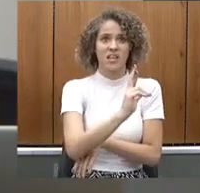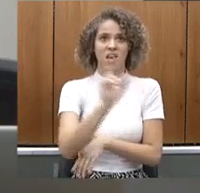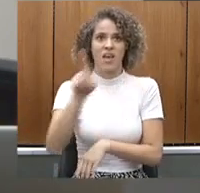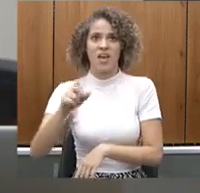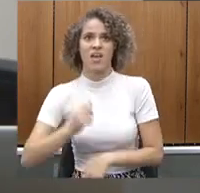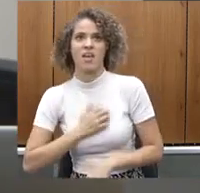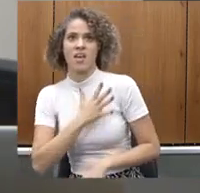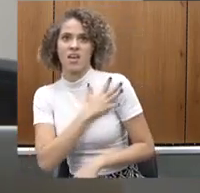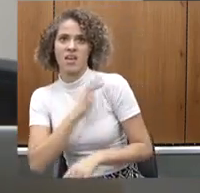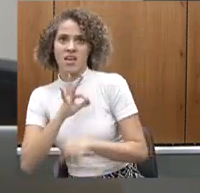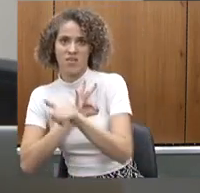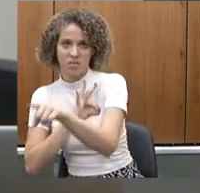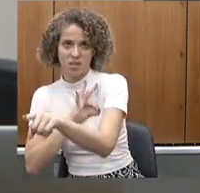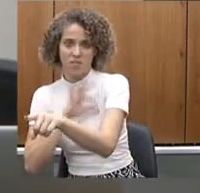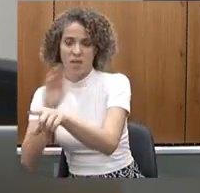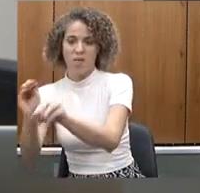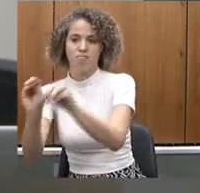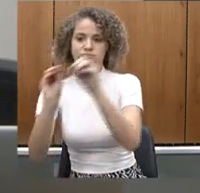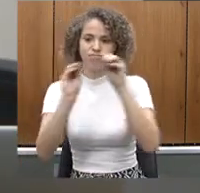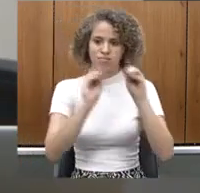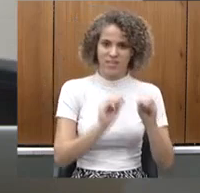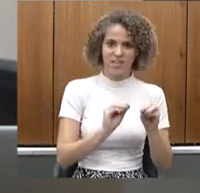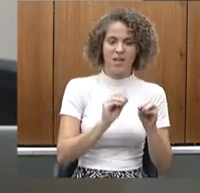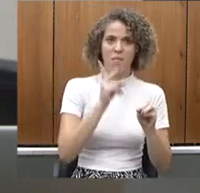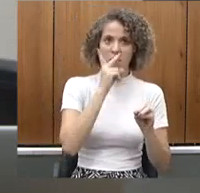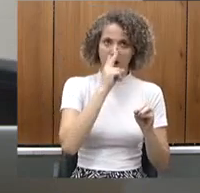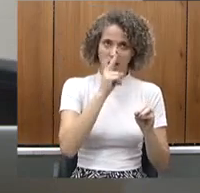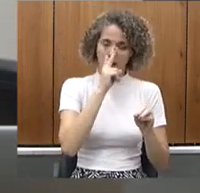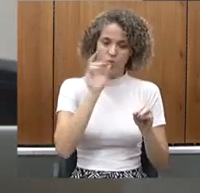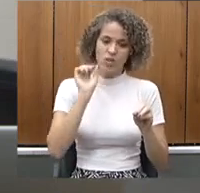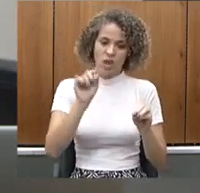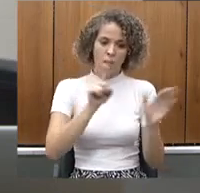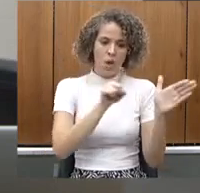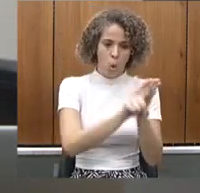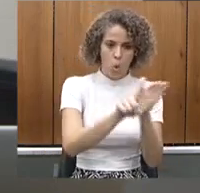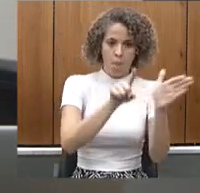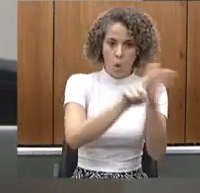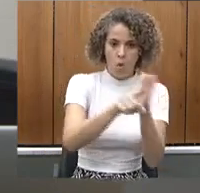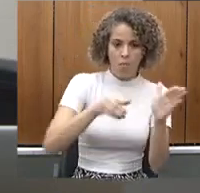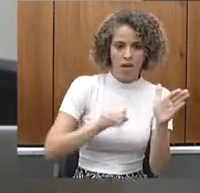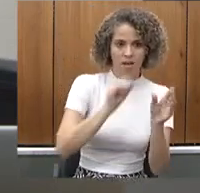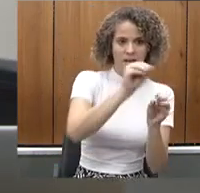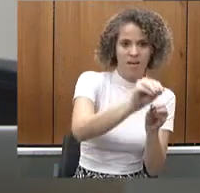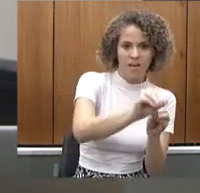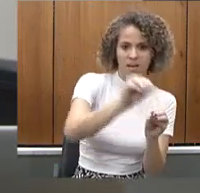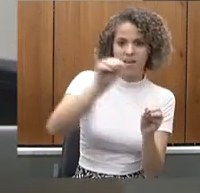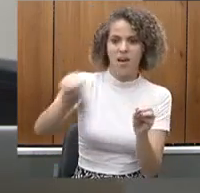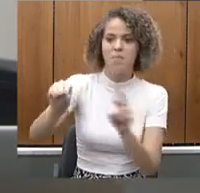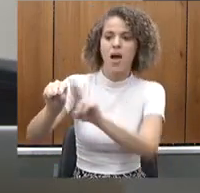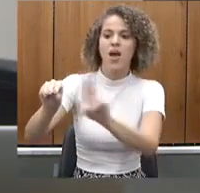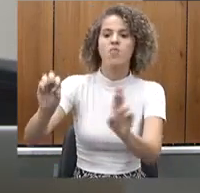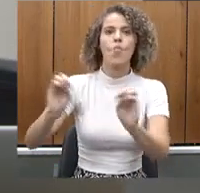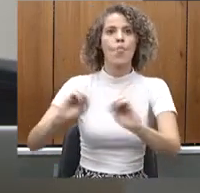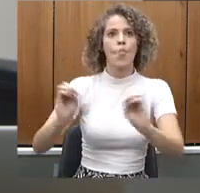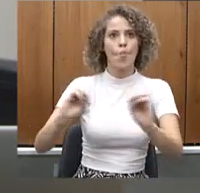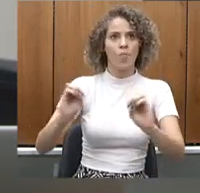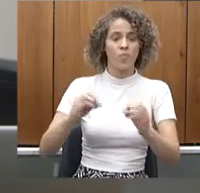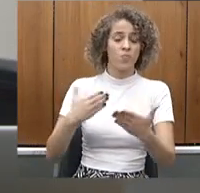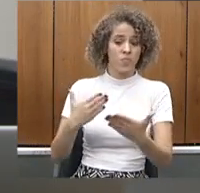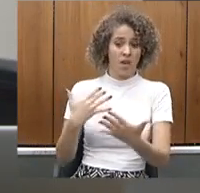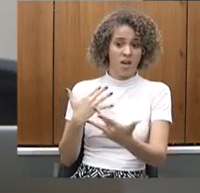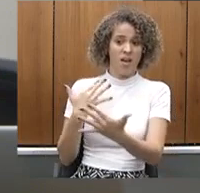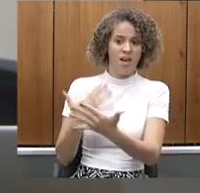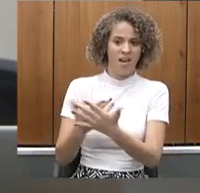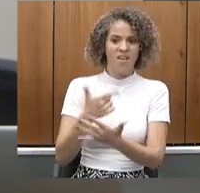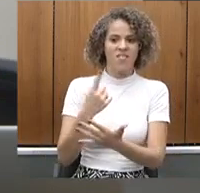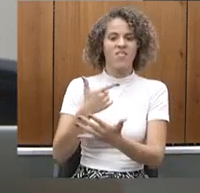empurrou a polícia militar o comandante geral e dia primeiro do oito 2022 que a questão